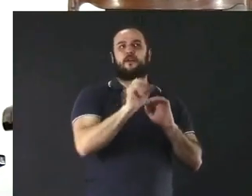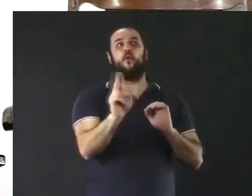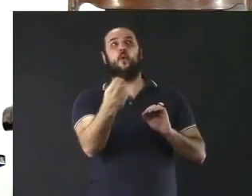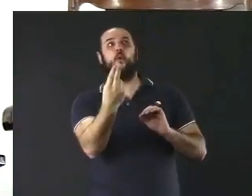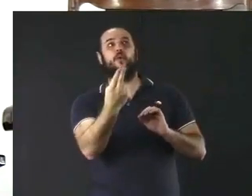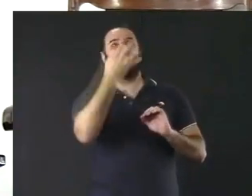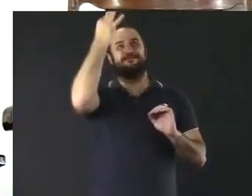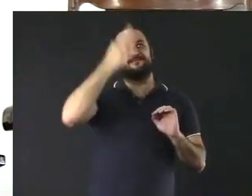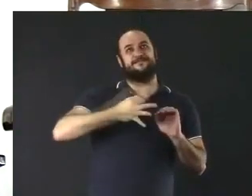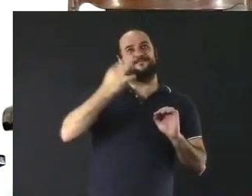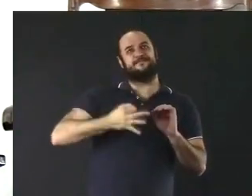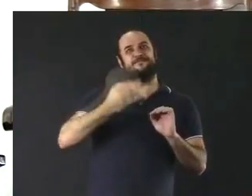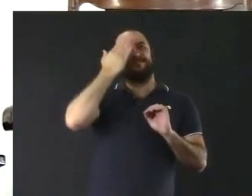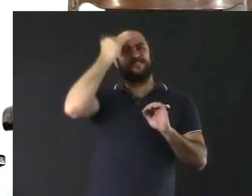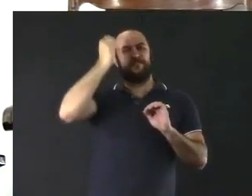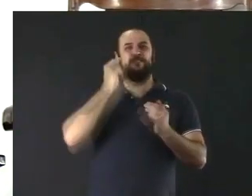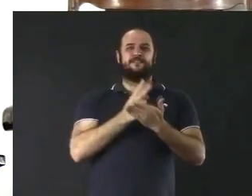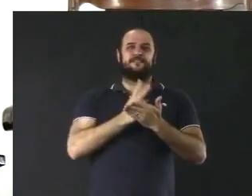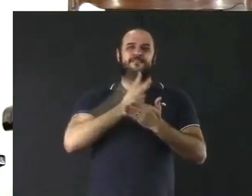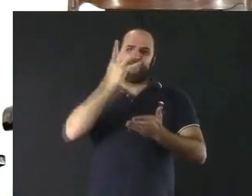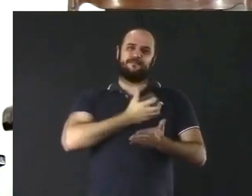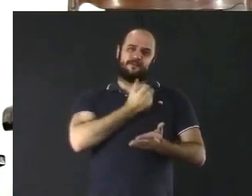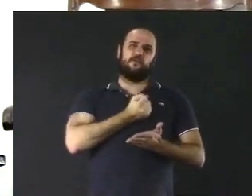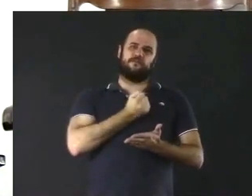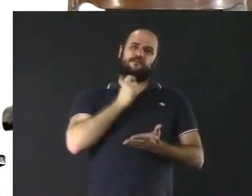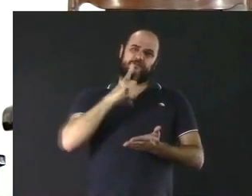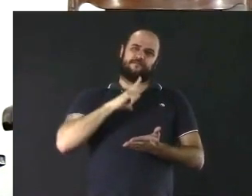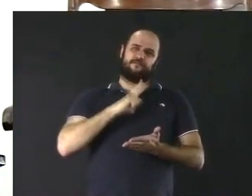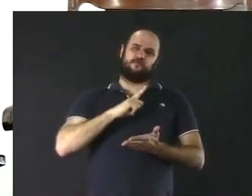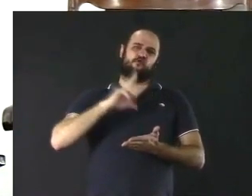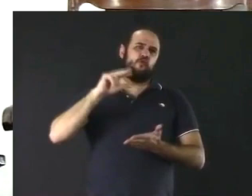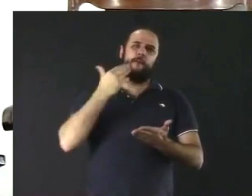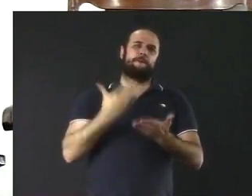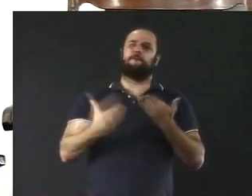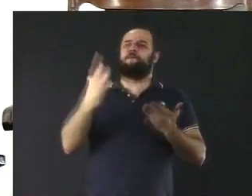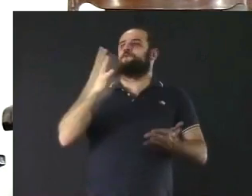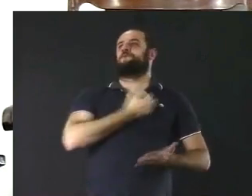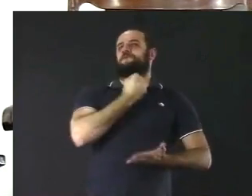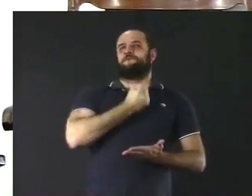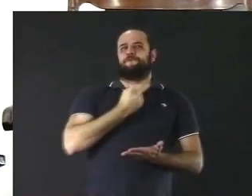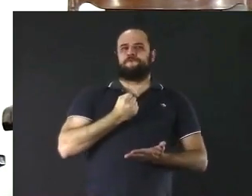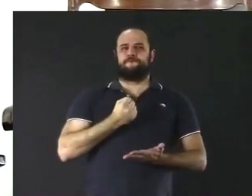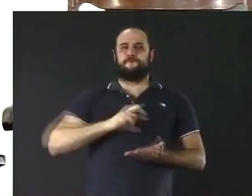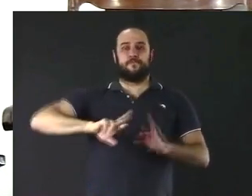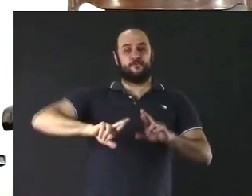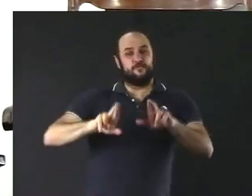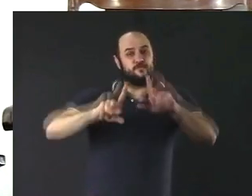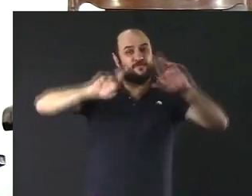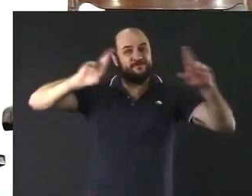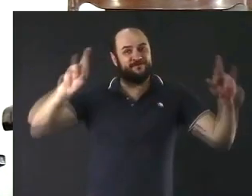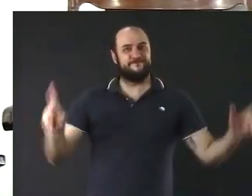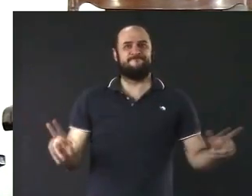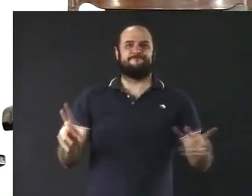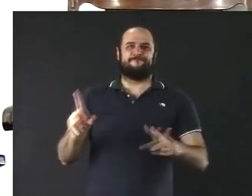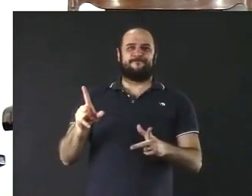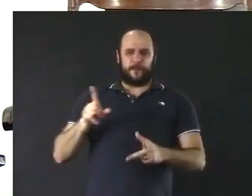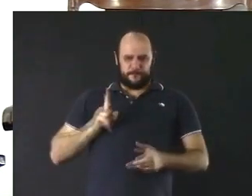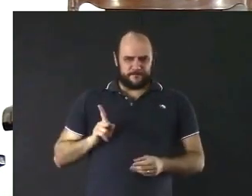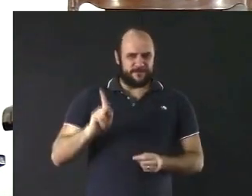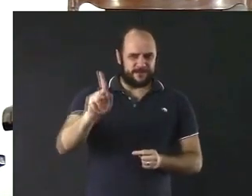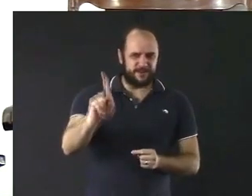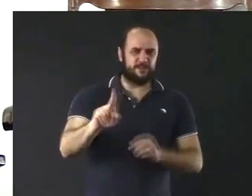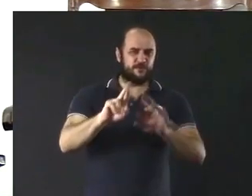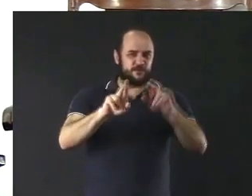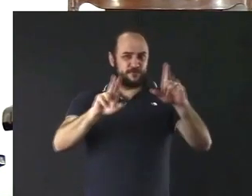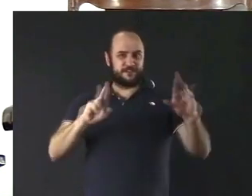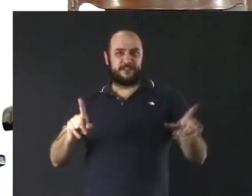que nós temos que uma vez salvo, sempre salvo. A perseverança dos santos não é isso. Pelo contrário, nós somos chamados por